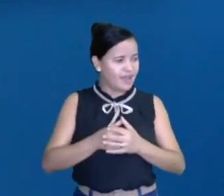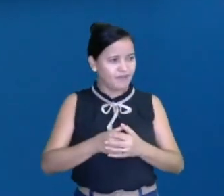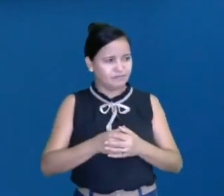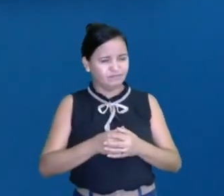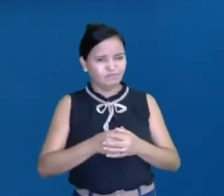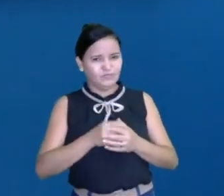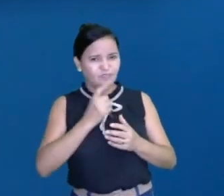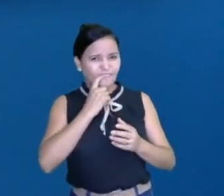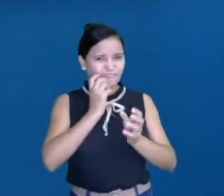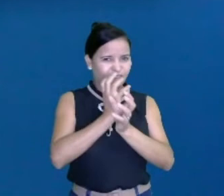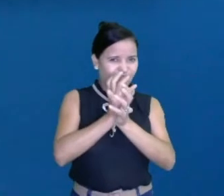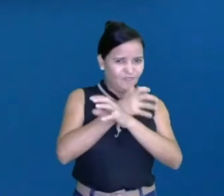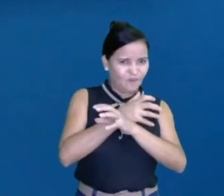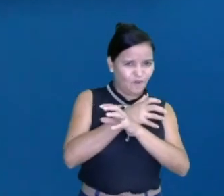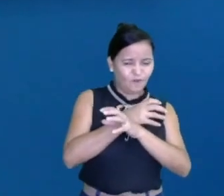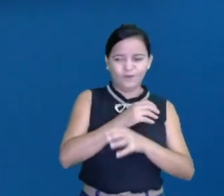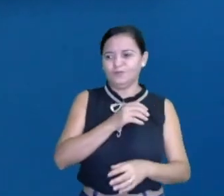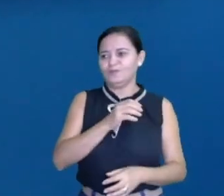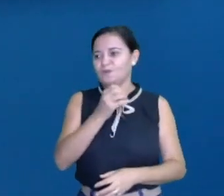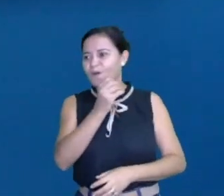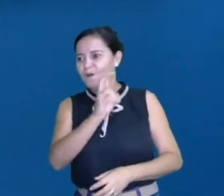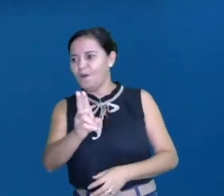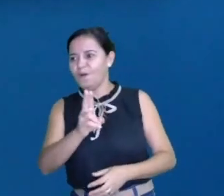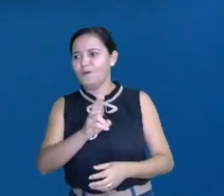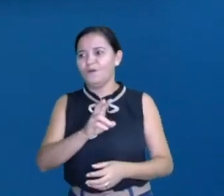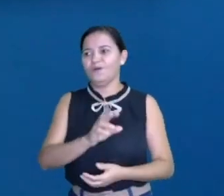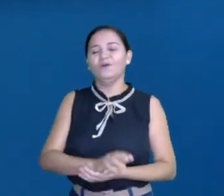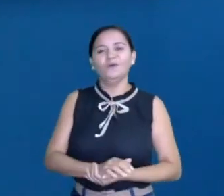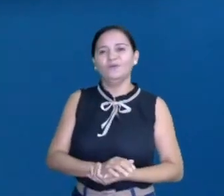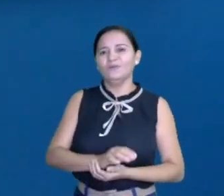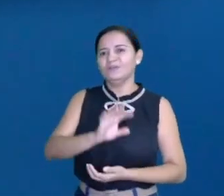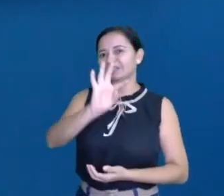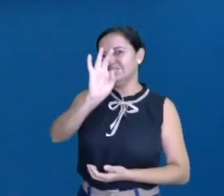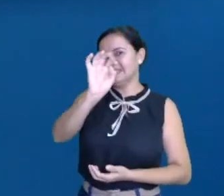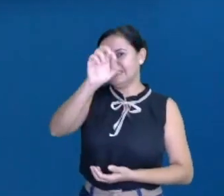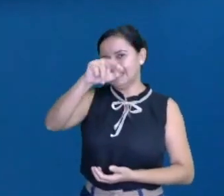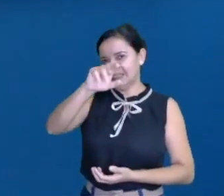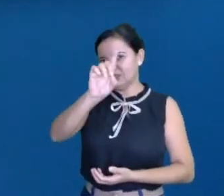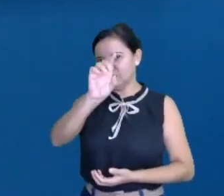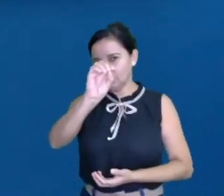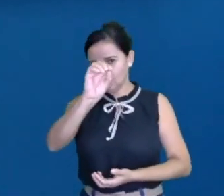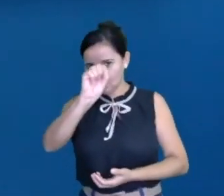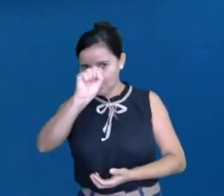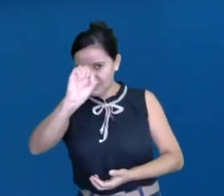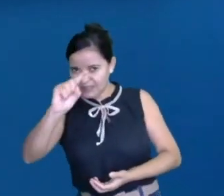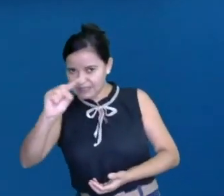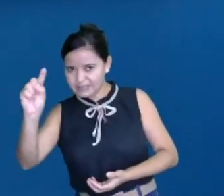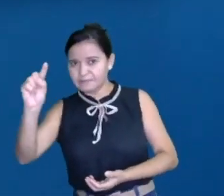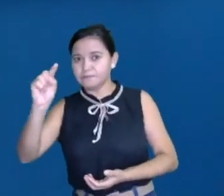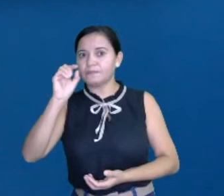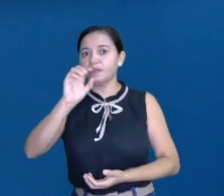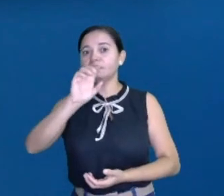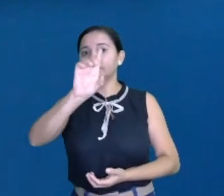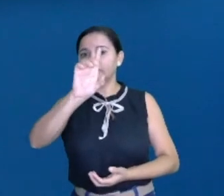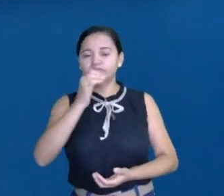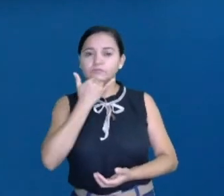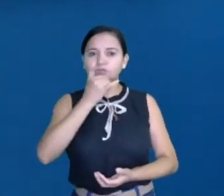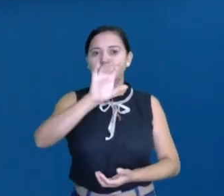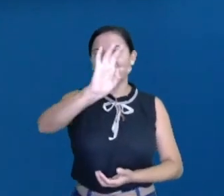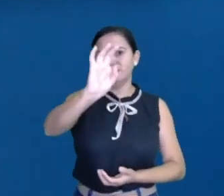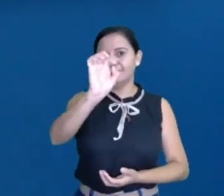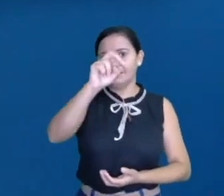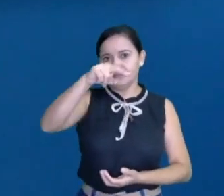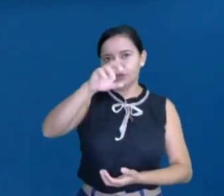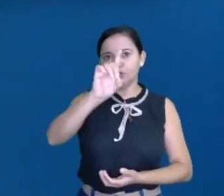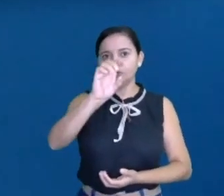por tendões ou aponeuroses. São as extremidades dos músculos. Nós podemos ver nossos tendões na nossa palma